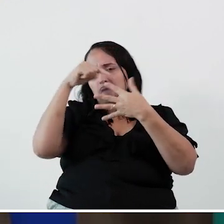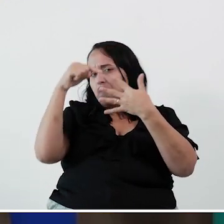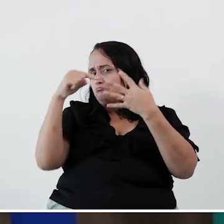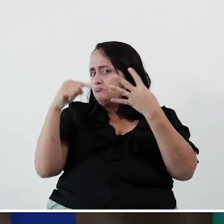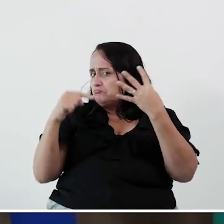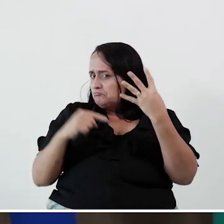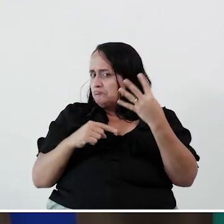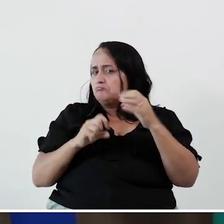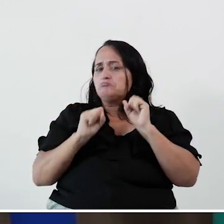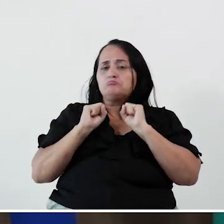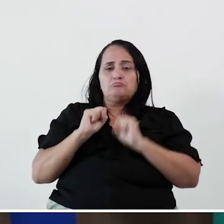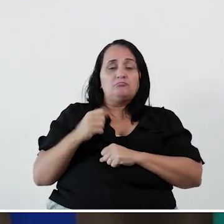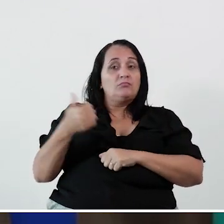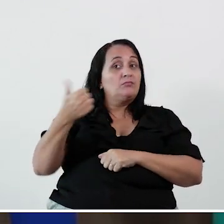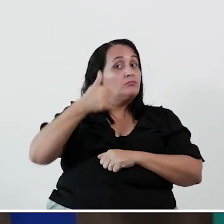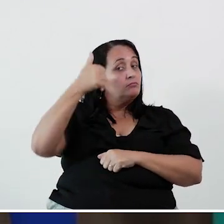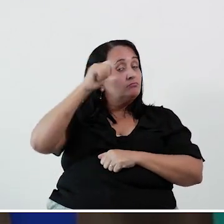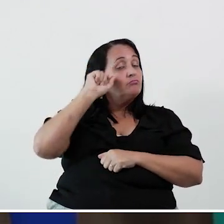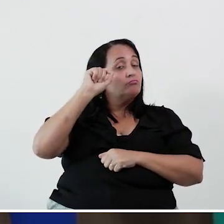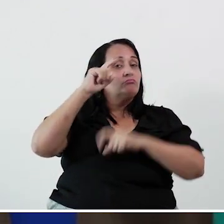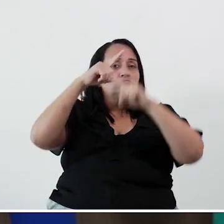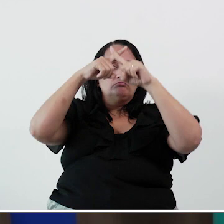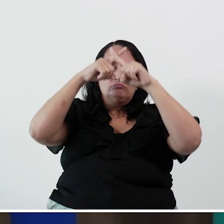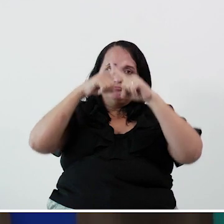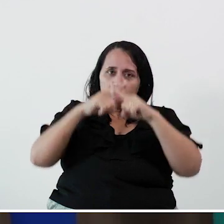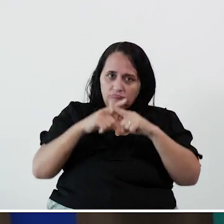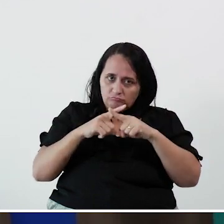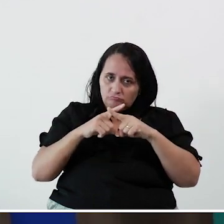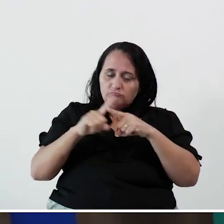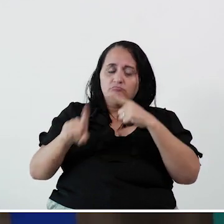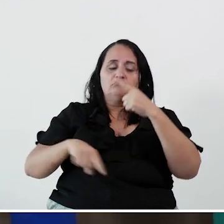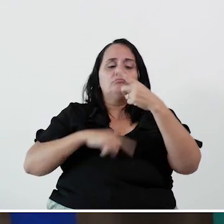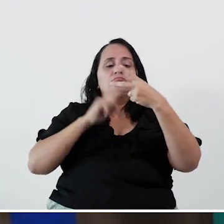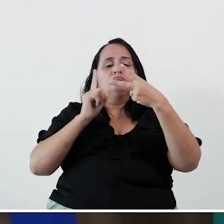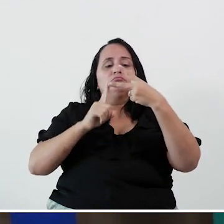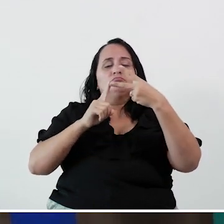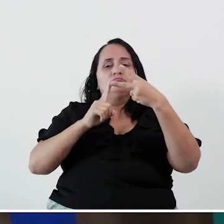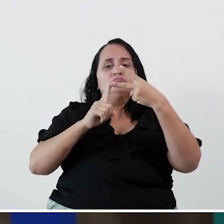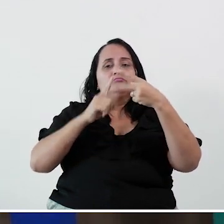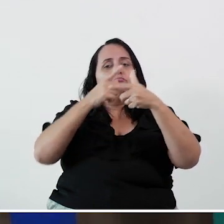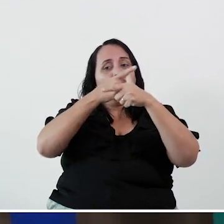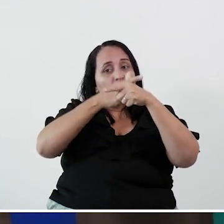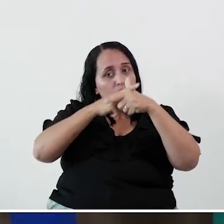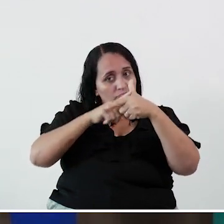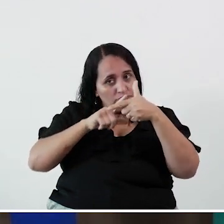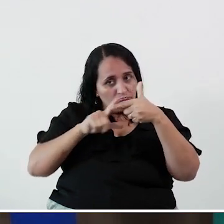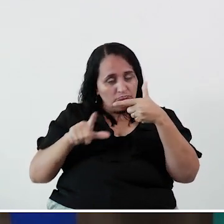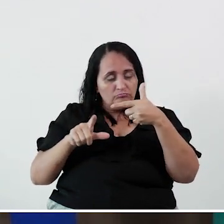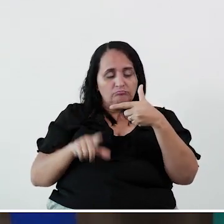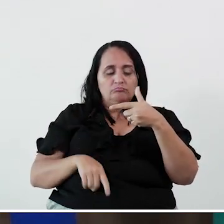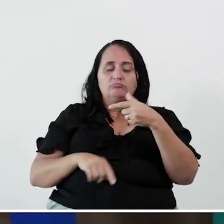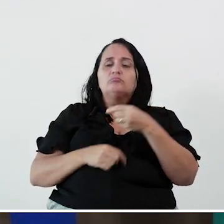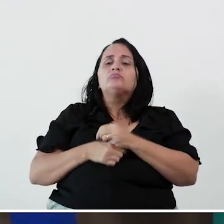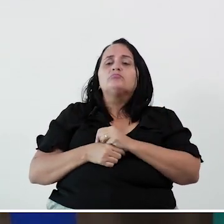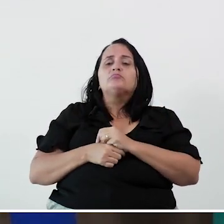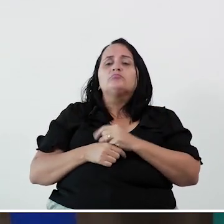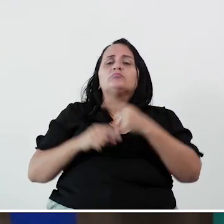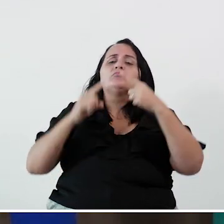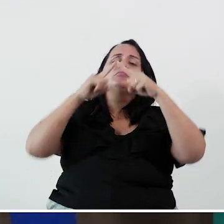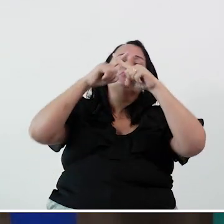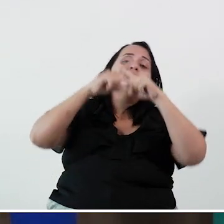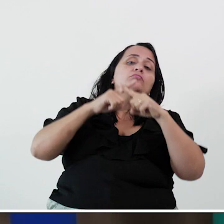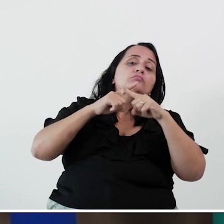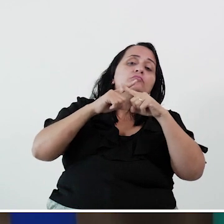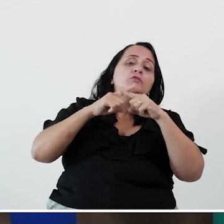Multiplicação, entre multiplicação e divisão, primeiro a multiplicação. Entre multiplicação e potenciação, primeiro